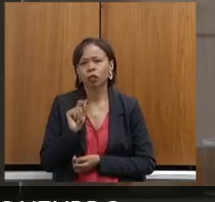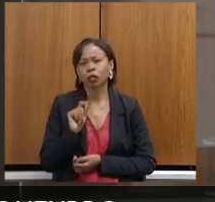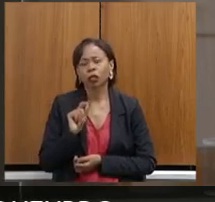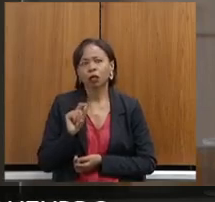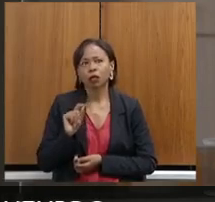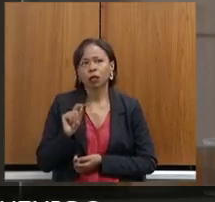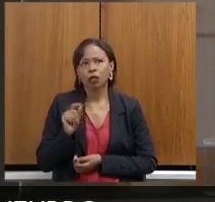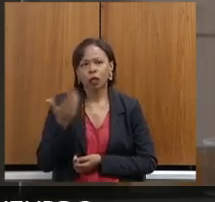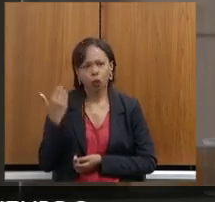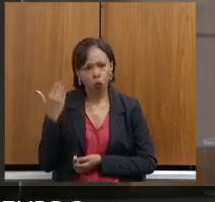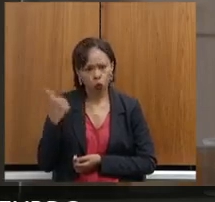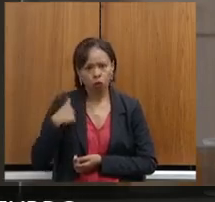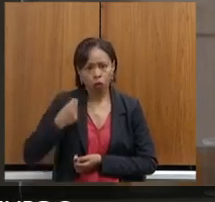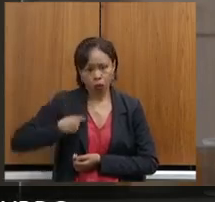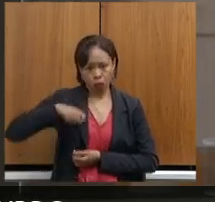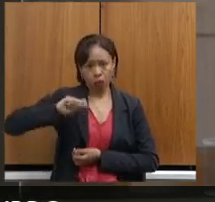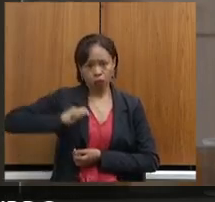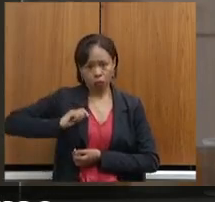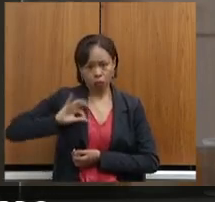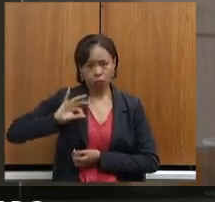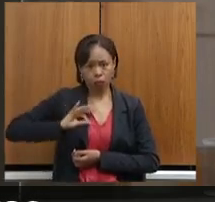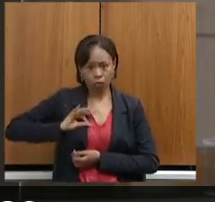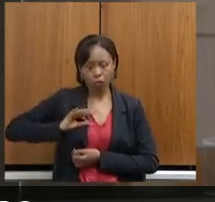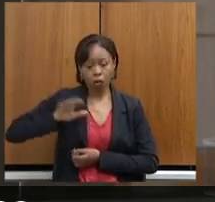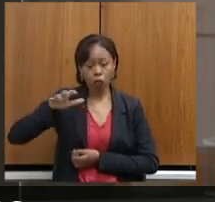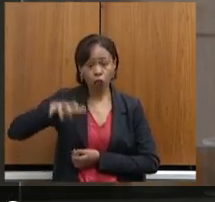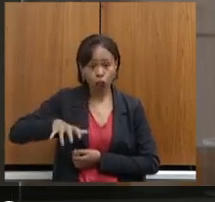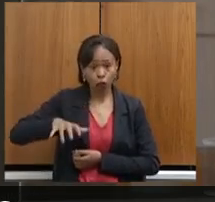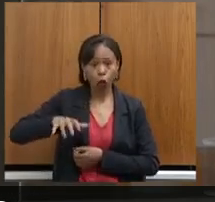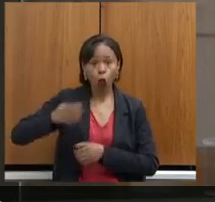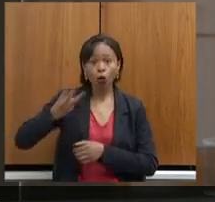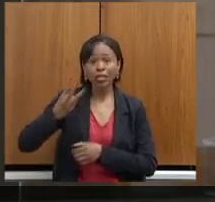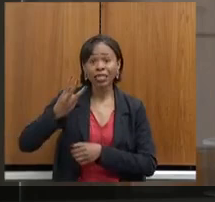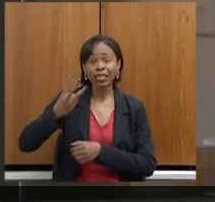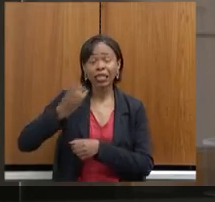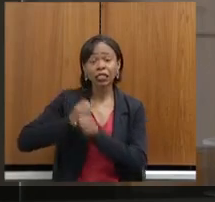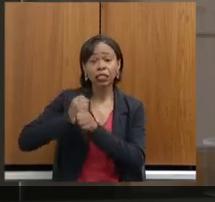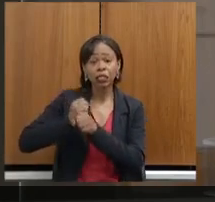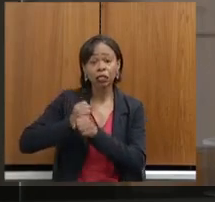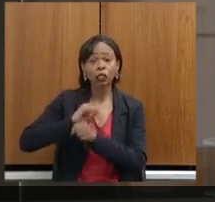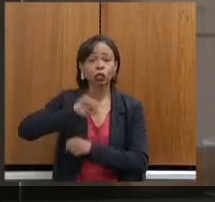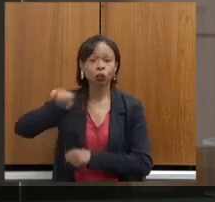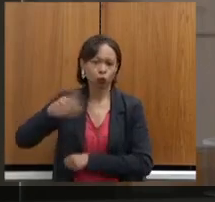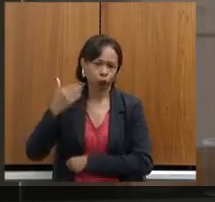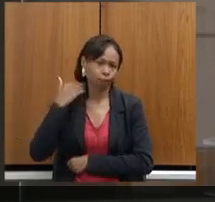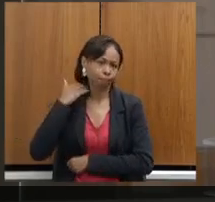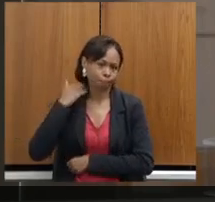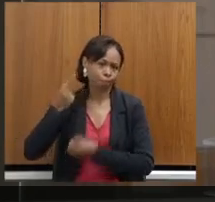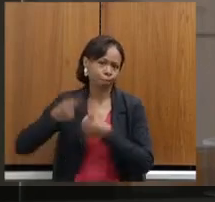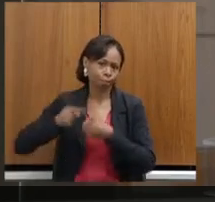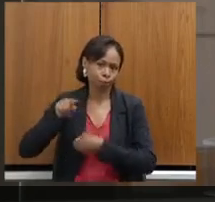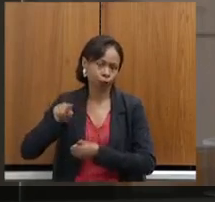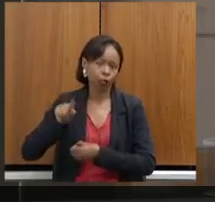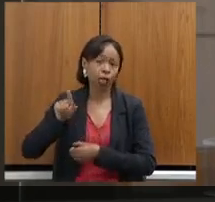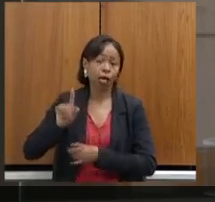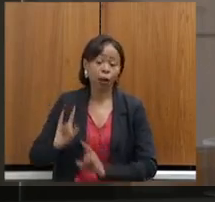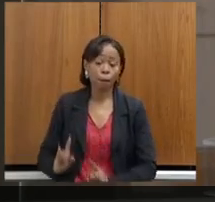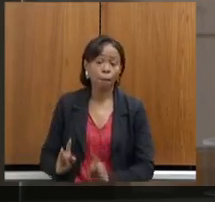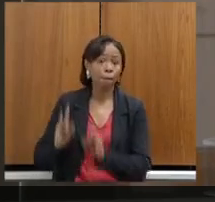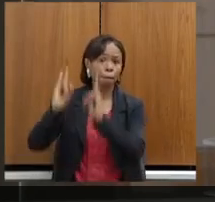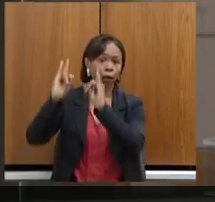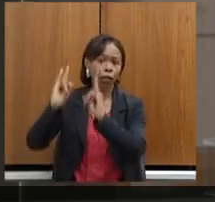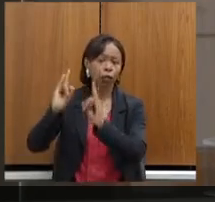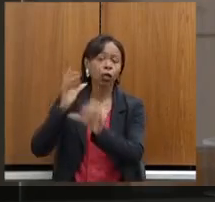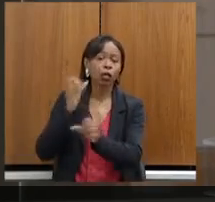eu fui delegada Regional por quase três anos ali na regional de Juiz de Fora lá nós temos um prédio